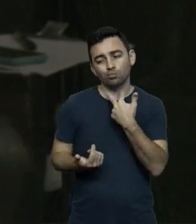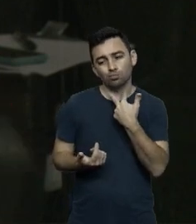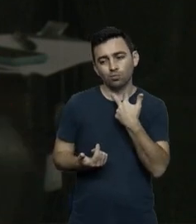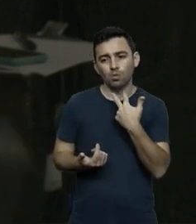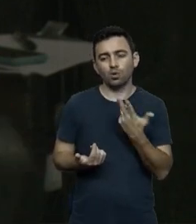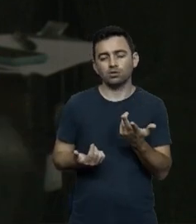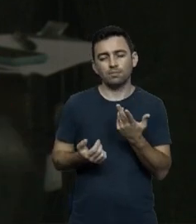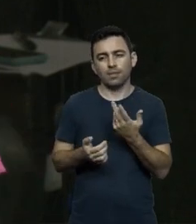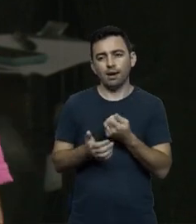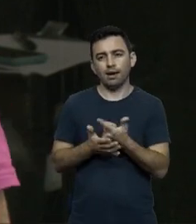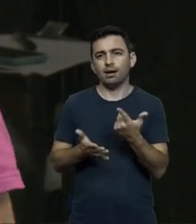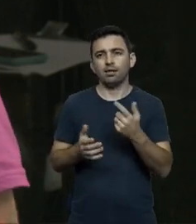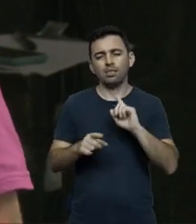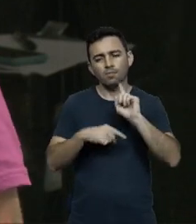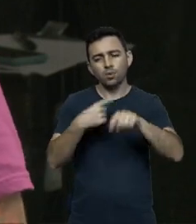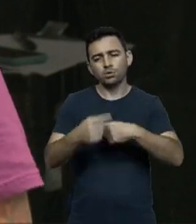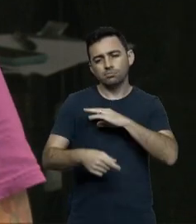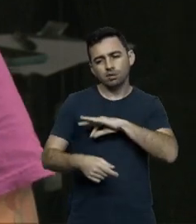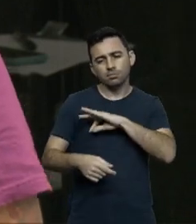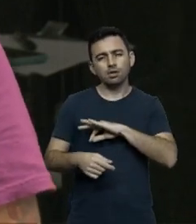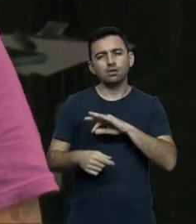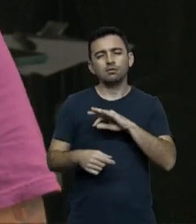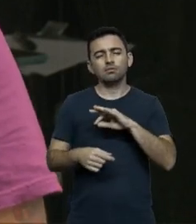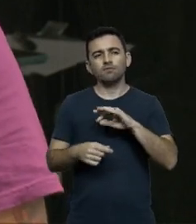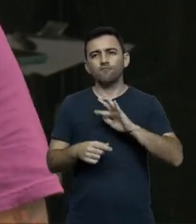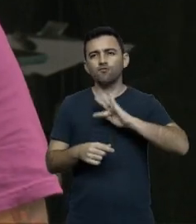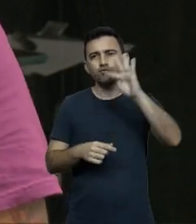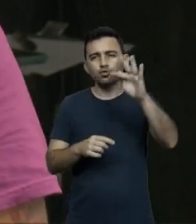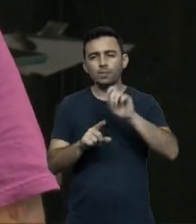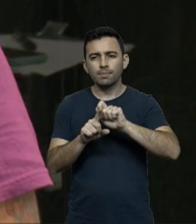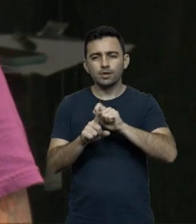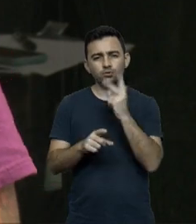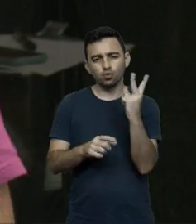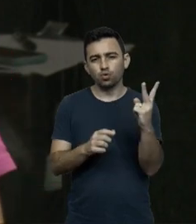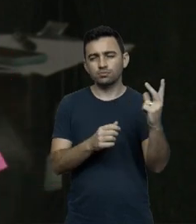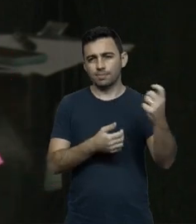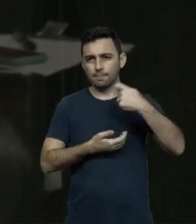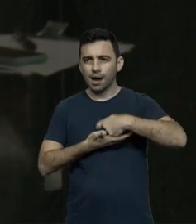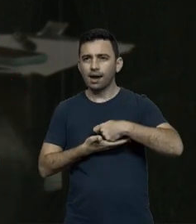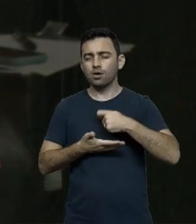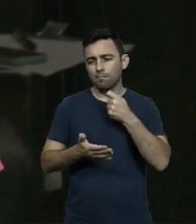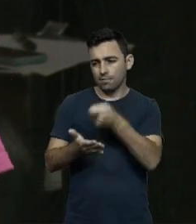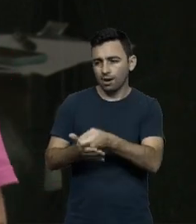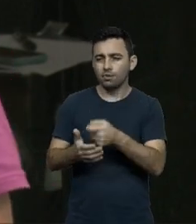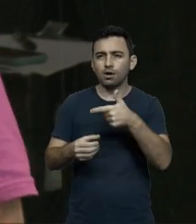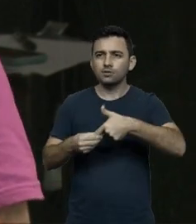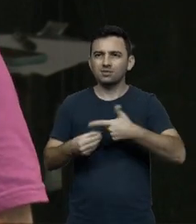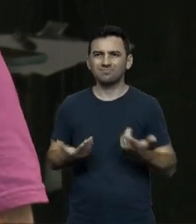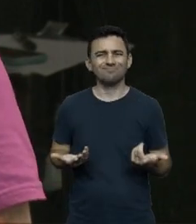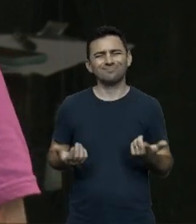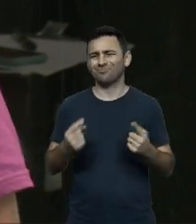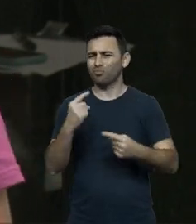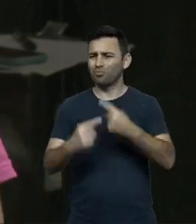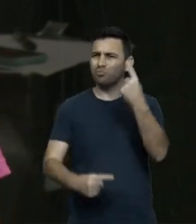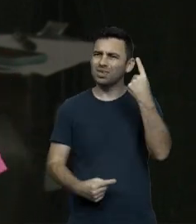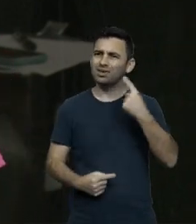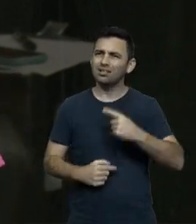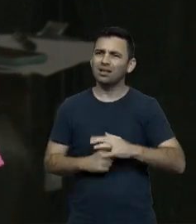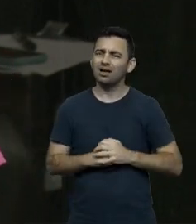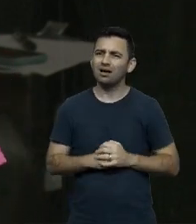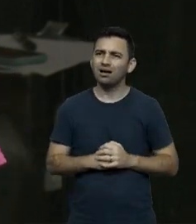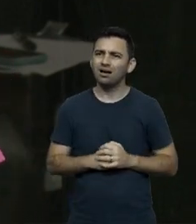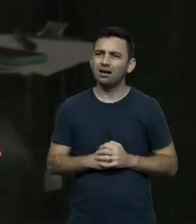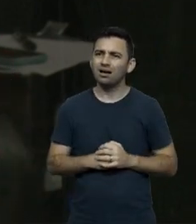mas o pago os dois meses junto que o estado vai me pagar dois meses junto com que não é bem assim que as coisas acontecem Todos nós sabemos isso aqui